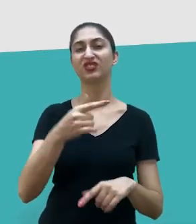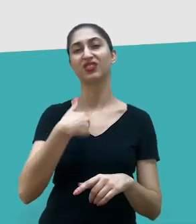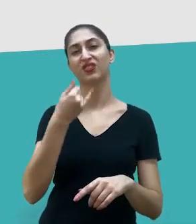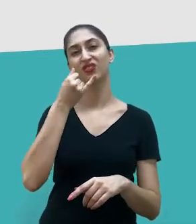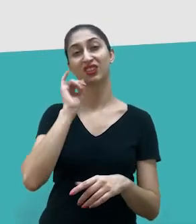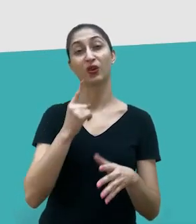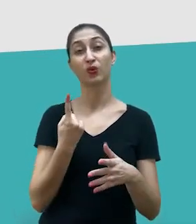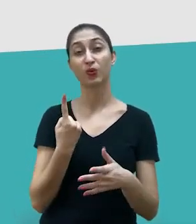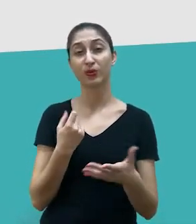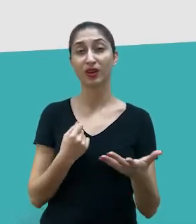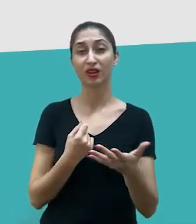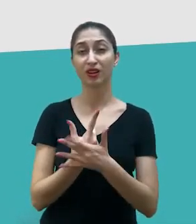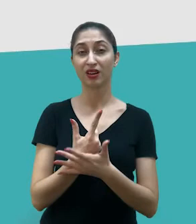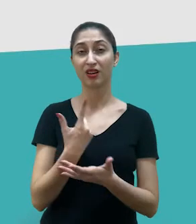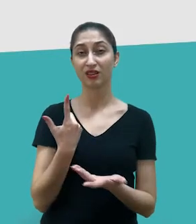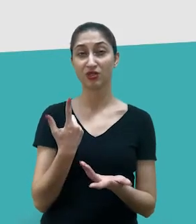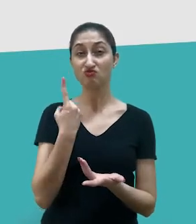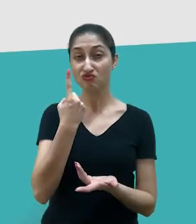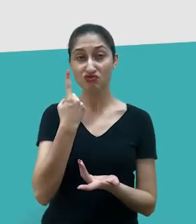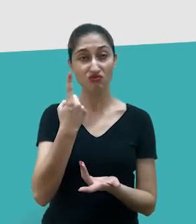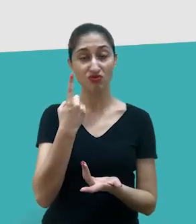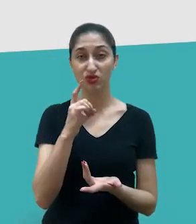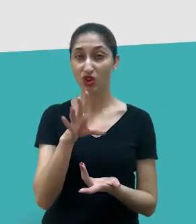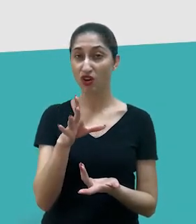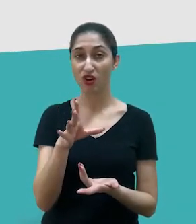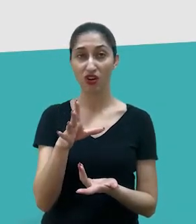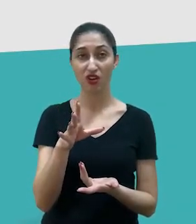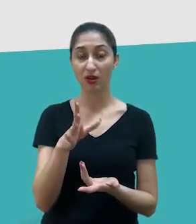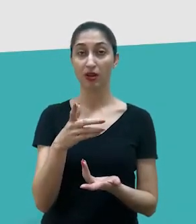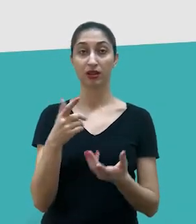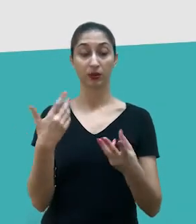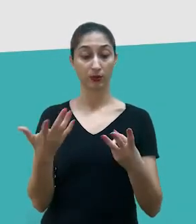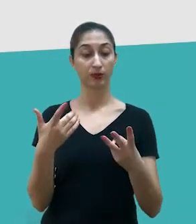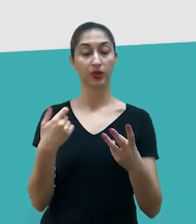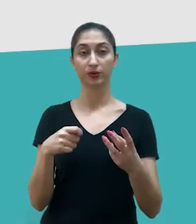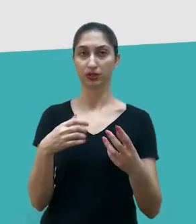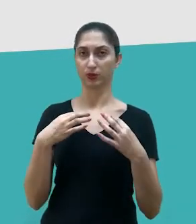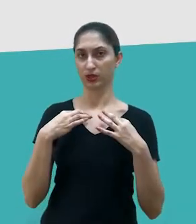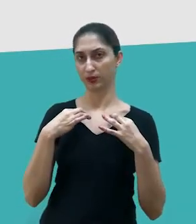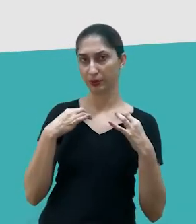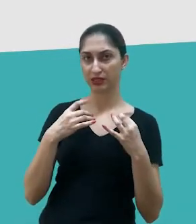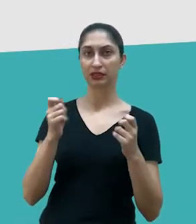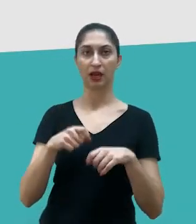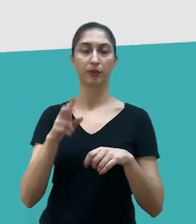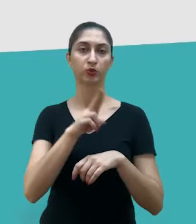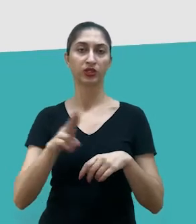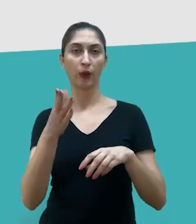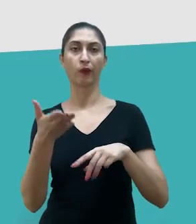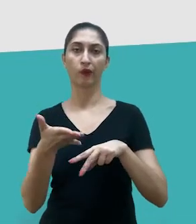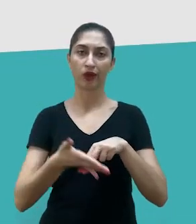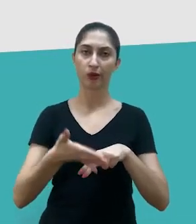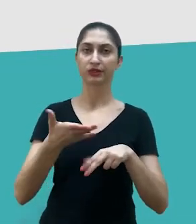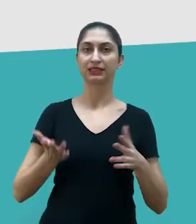comprando uma roupa para usar com um look só. Ou seja, ela conversa com tudo que eu tenho e vai